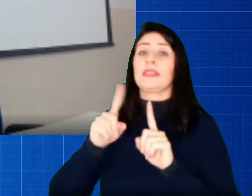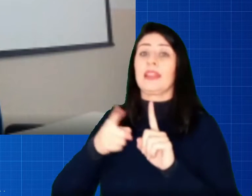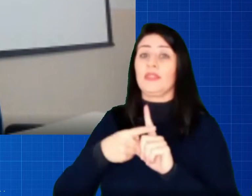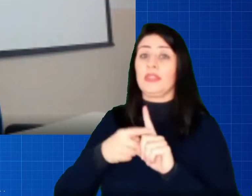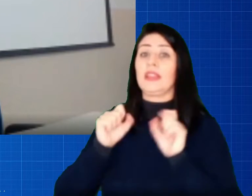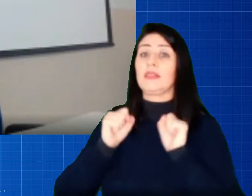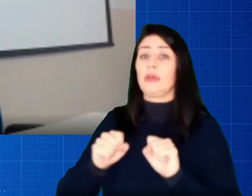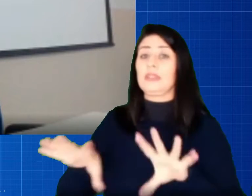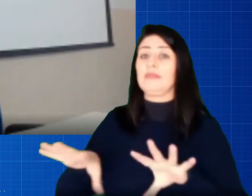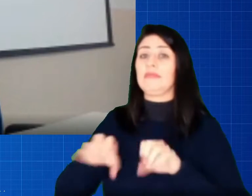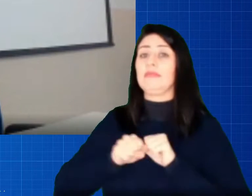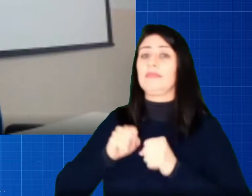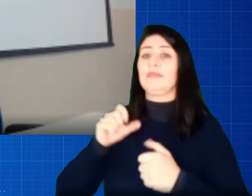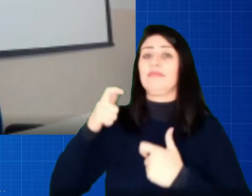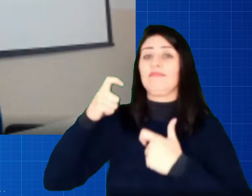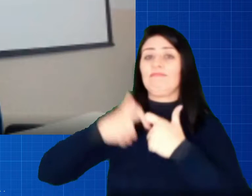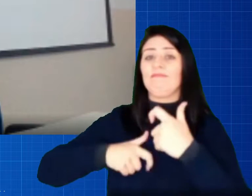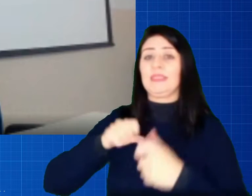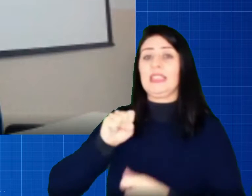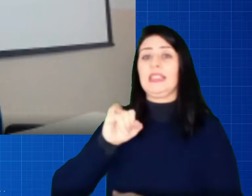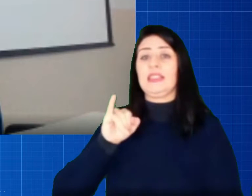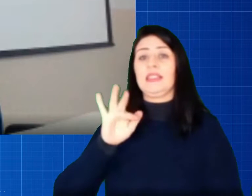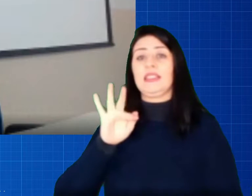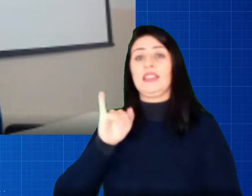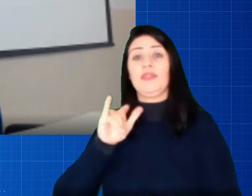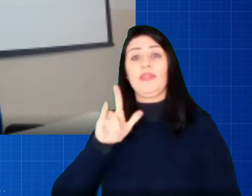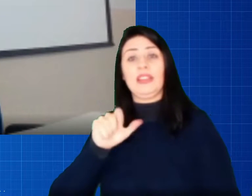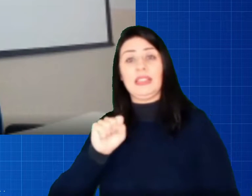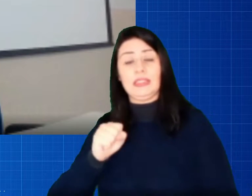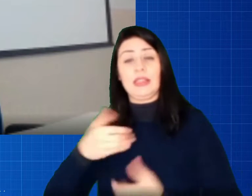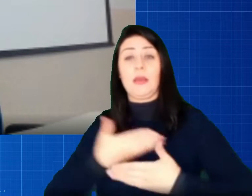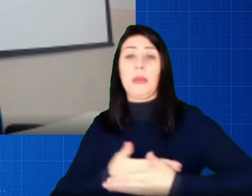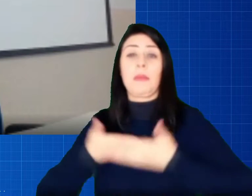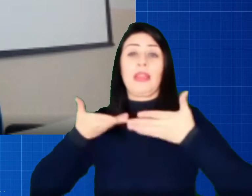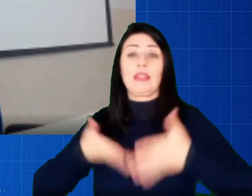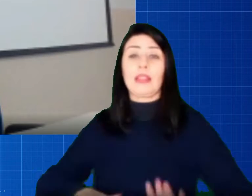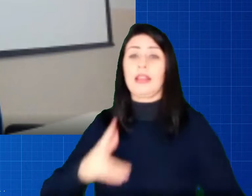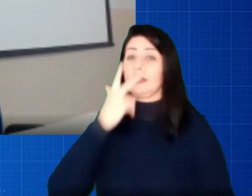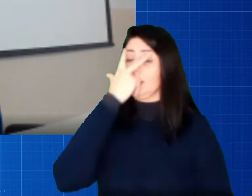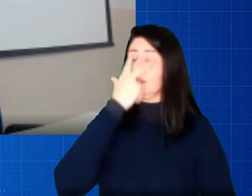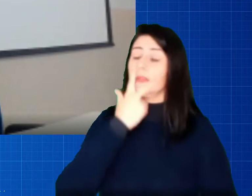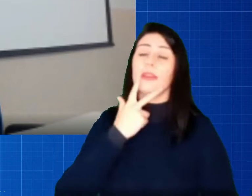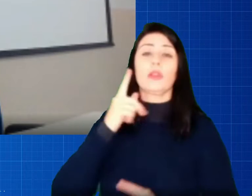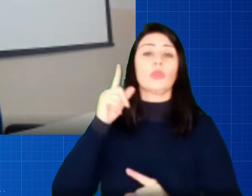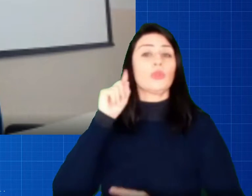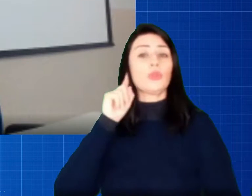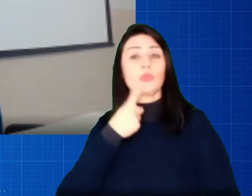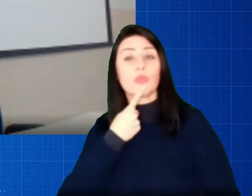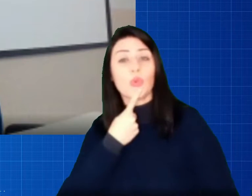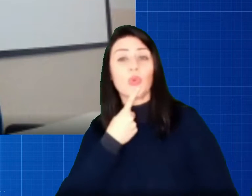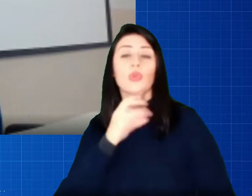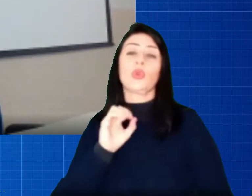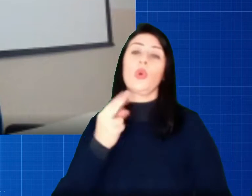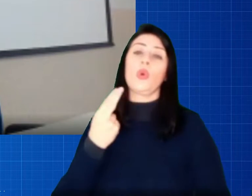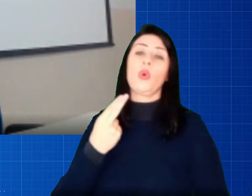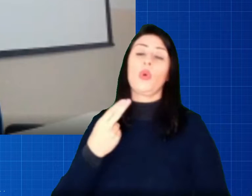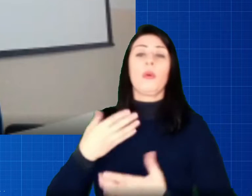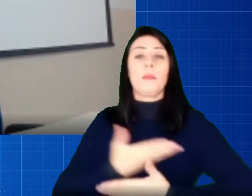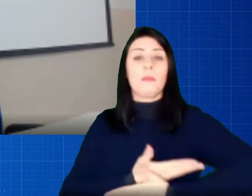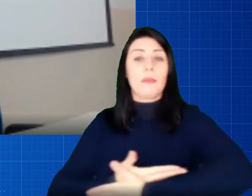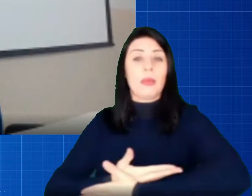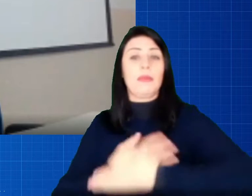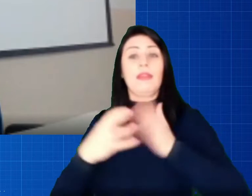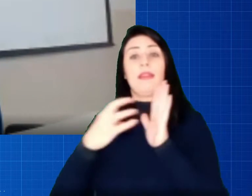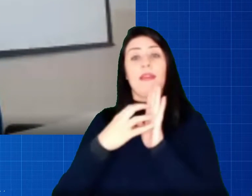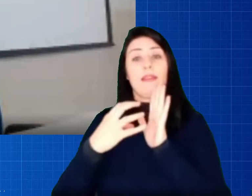com risco de nascer com uma formação, cego, surdo, um monte de coisas, ou uma infecção do HIV junto, é